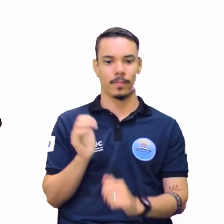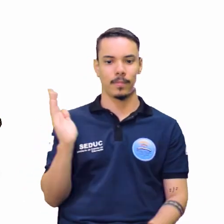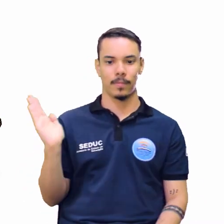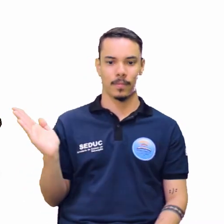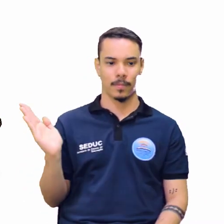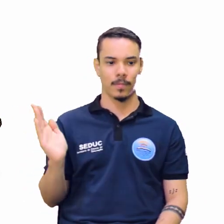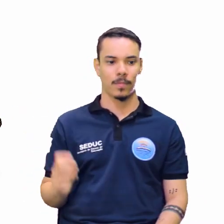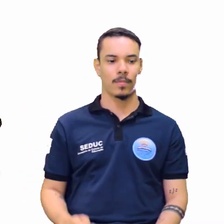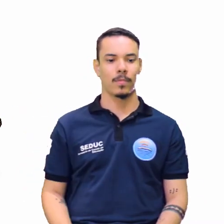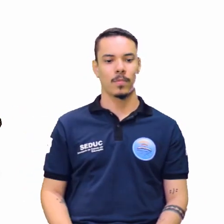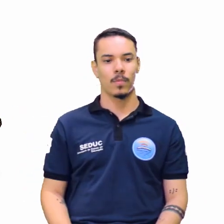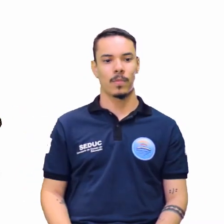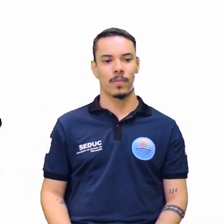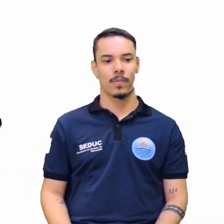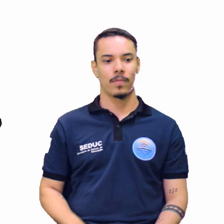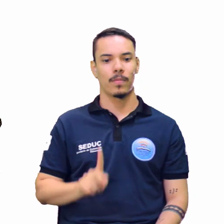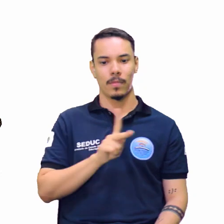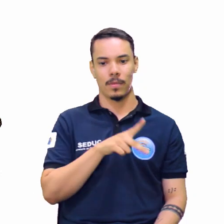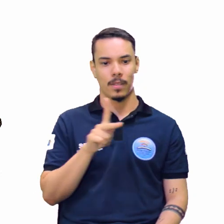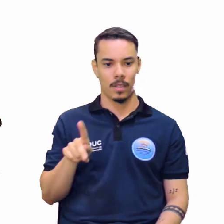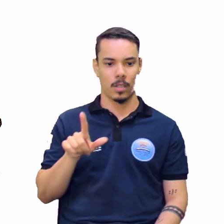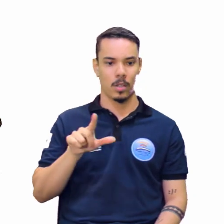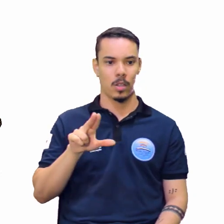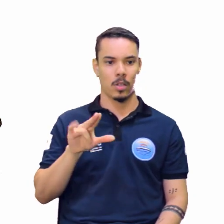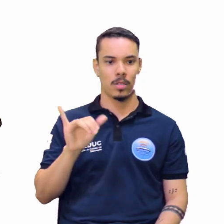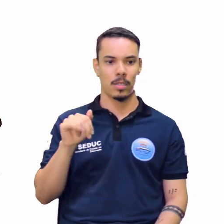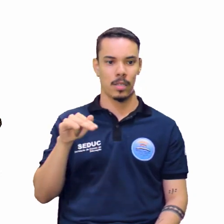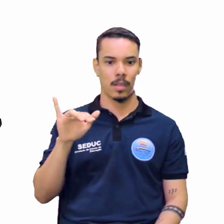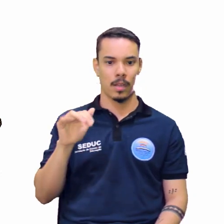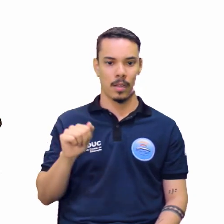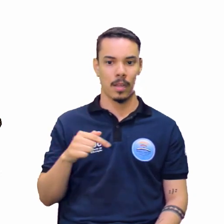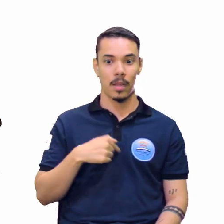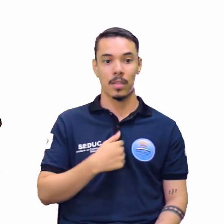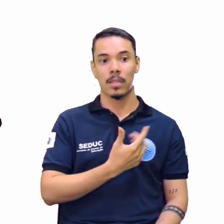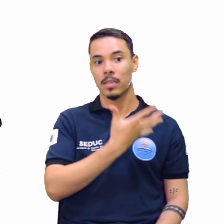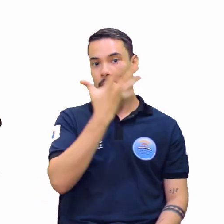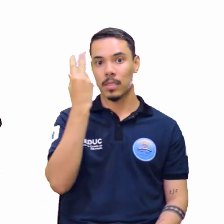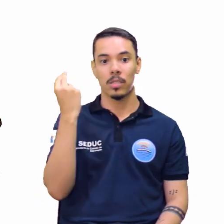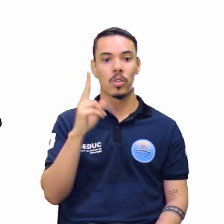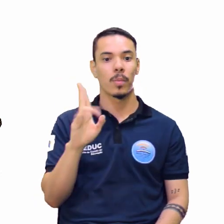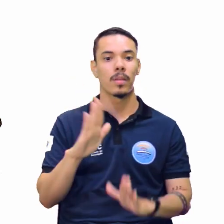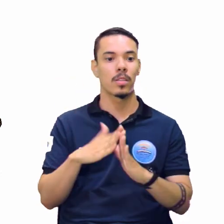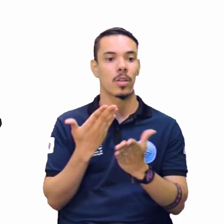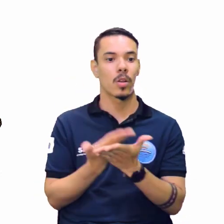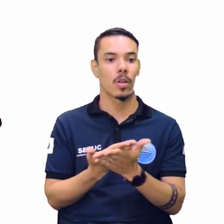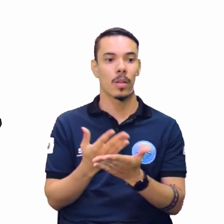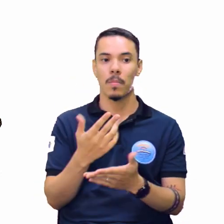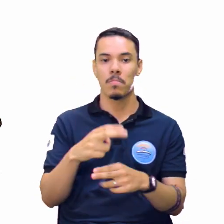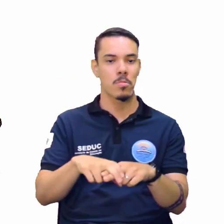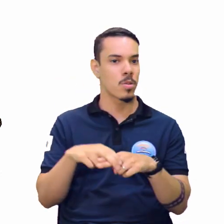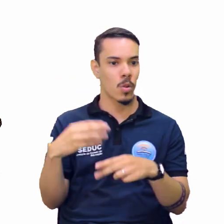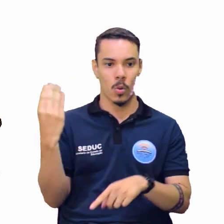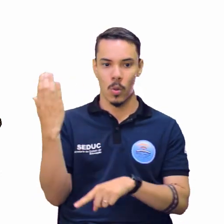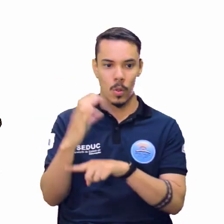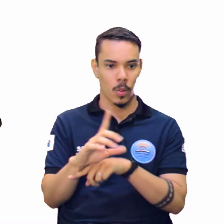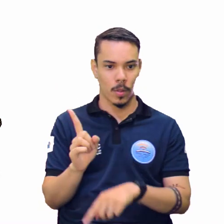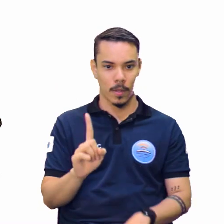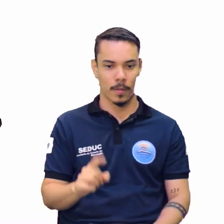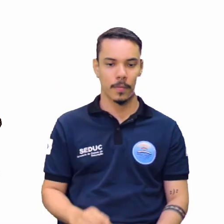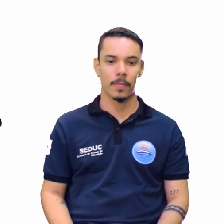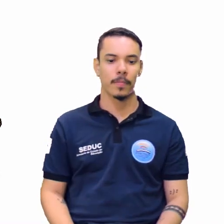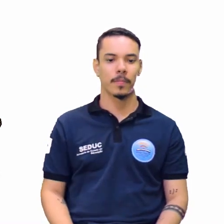bem no cantinho professora Lucineia a Lucinéia esqueceu de mandar o nome da escola Madrinha por isso que eu não coloquei tá